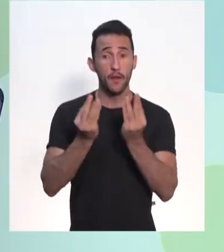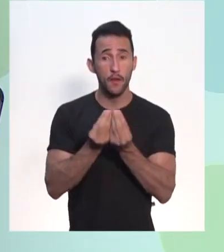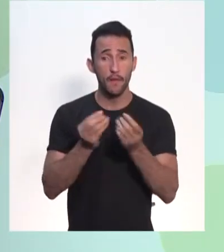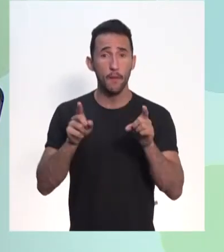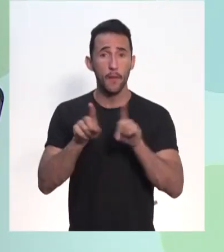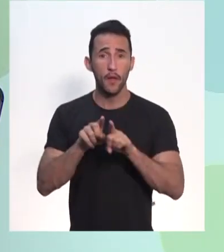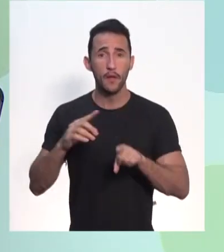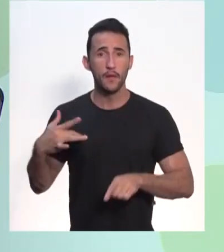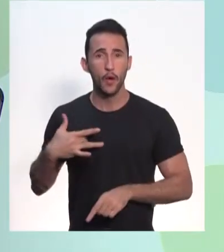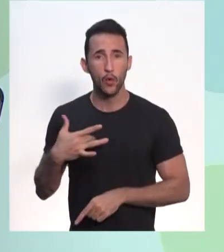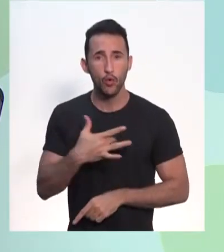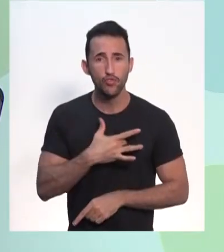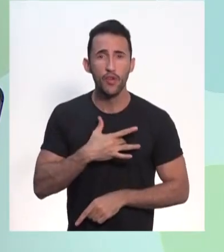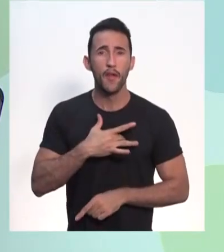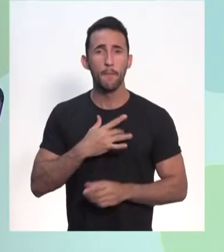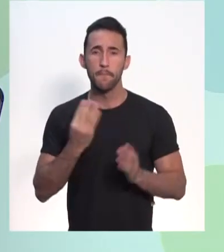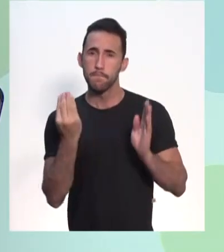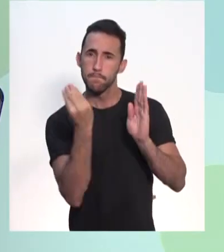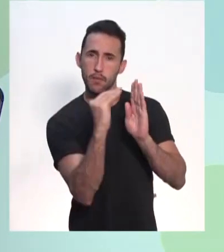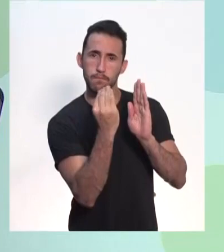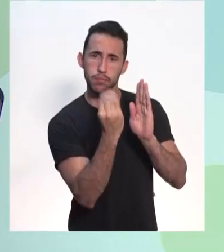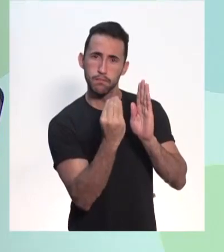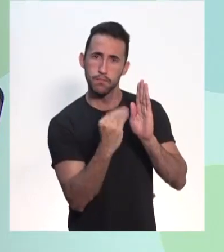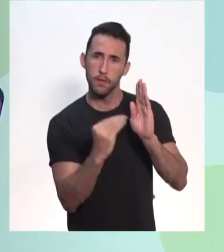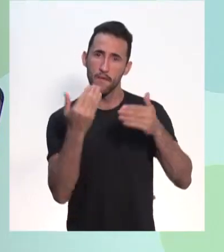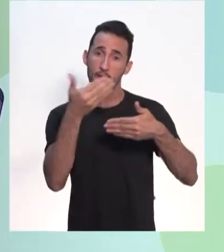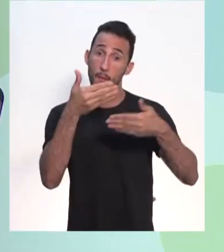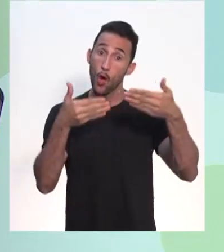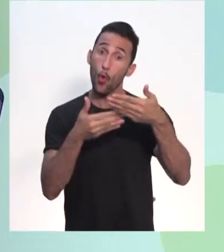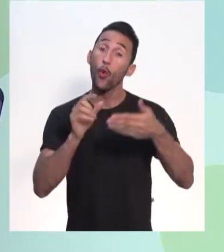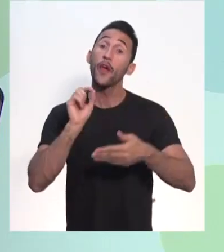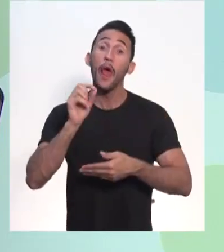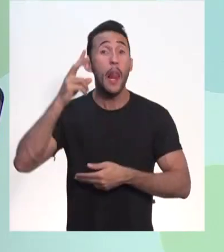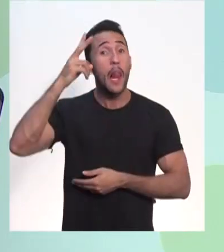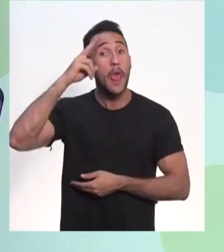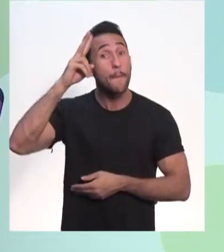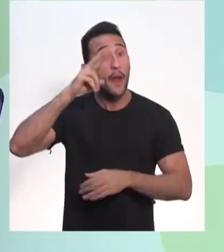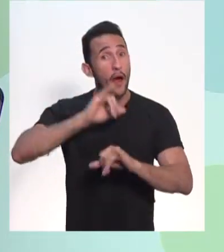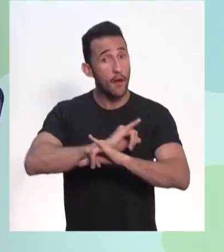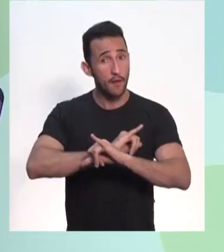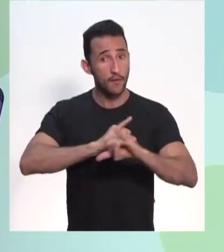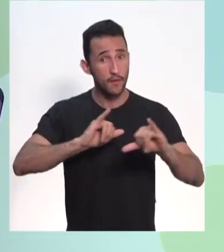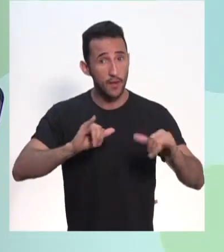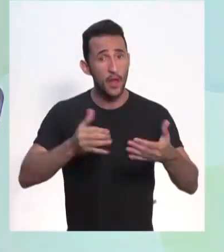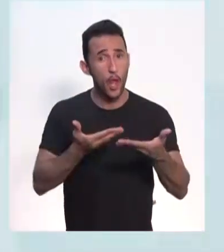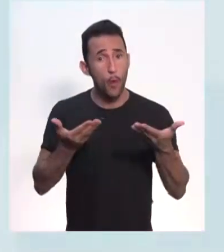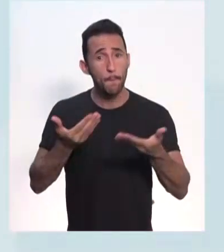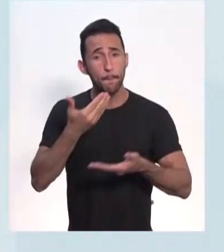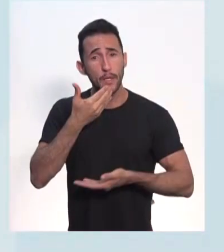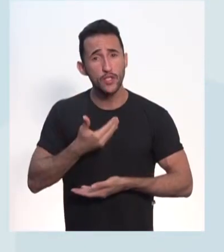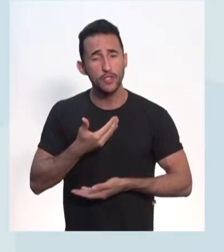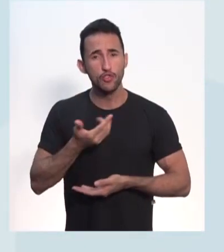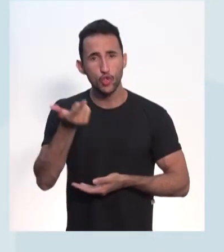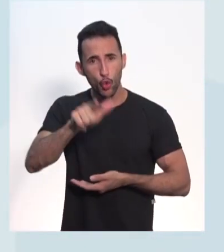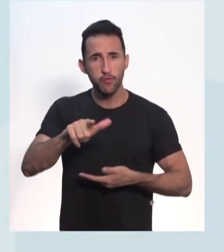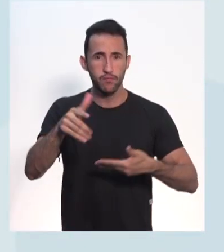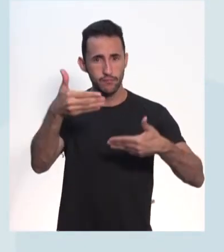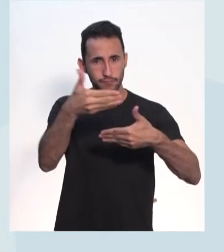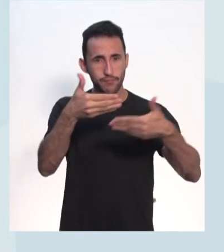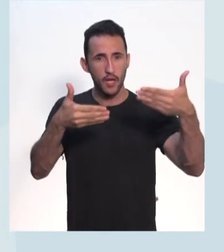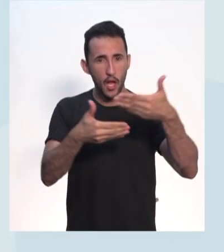ajudar. Quais são os caminhos? Quem achou um caminho? Como é que está chegando no aluno? Que tipo de aula é mais efetiva para